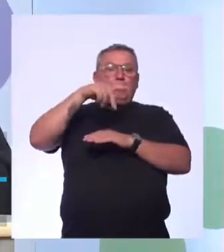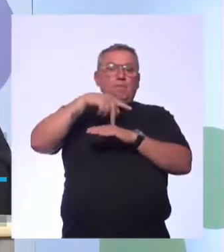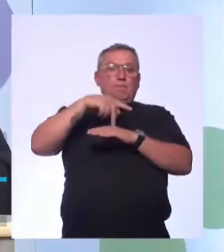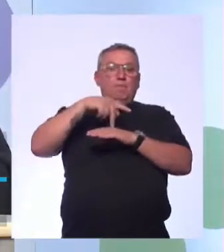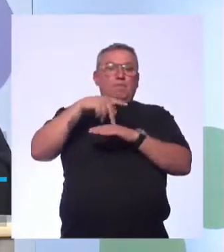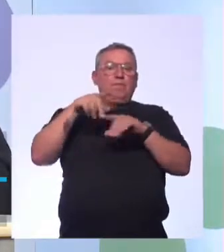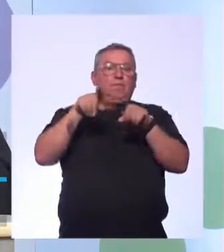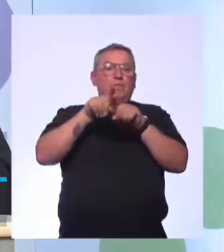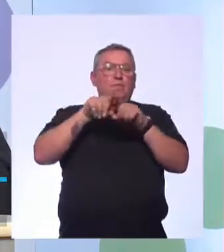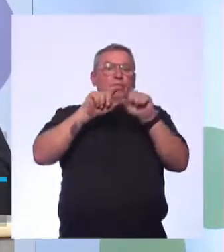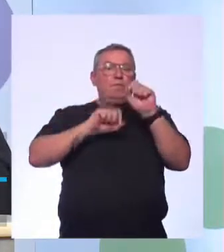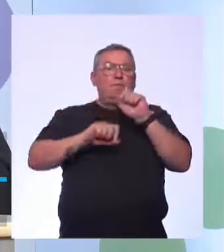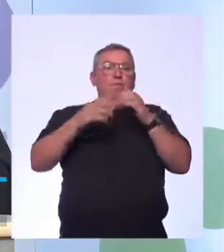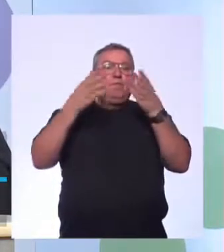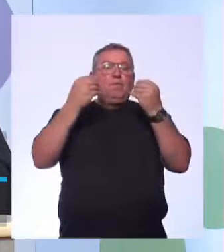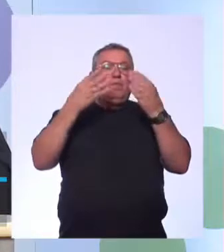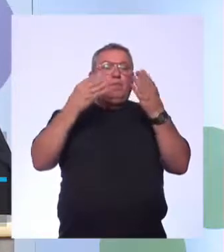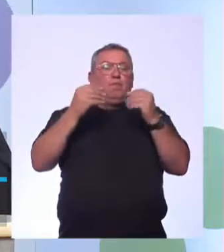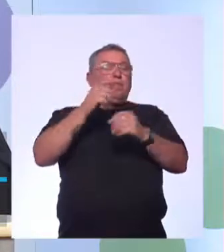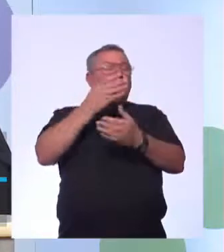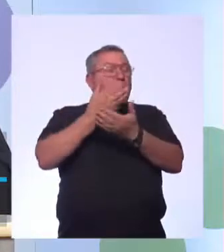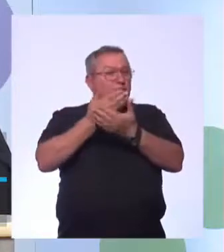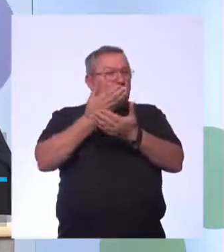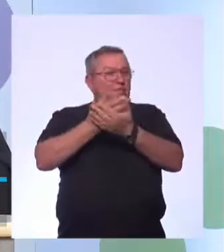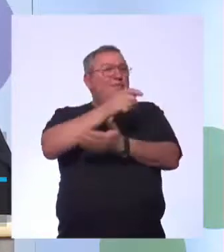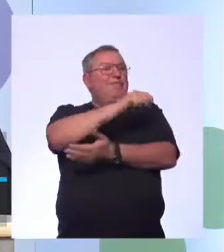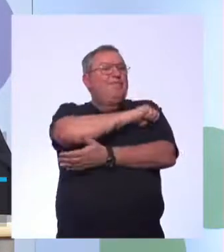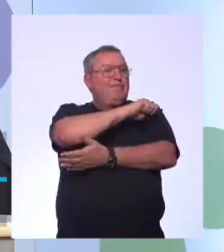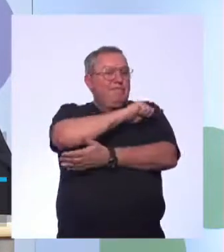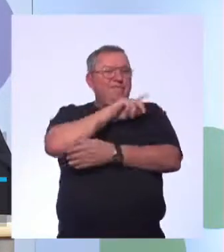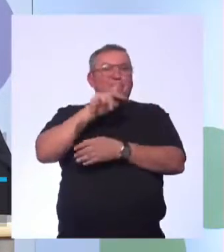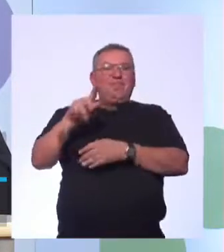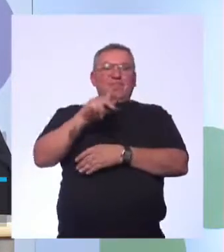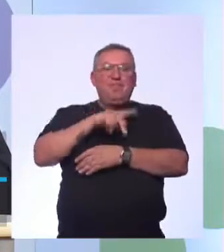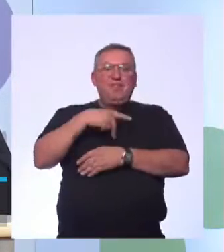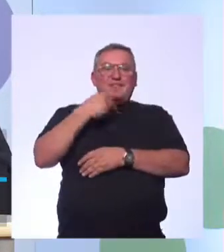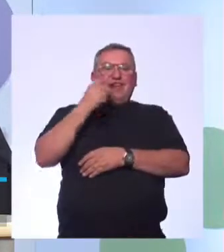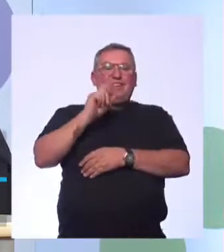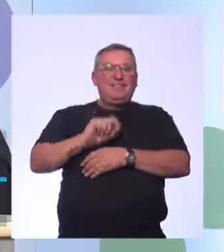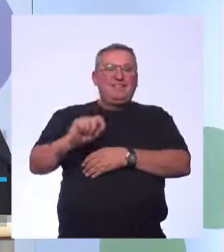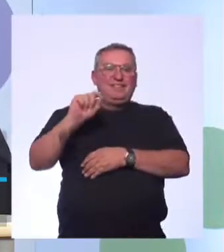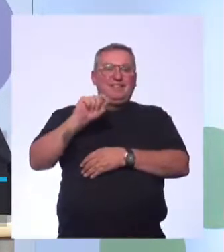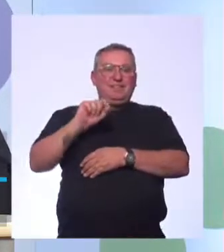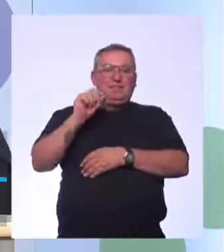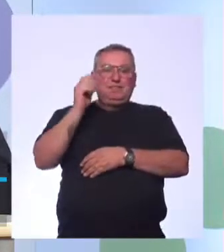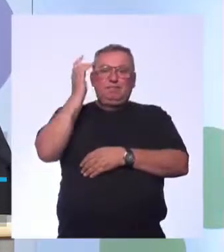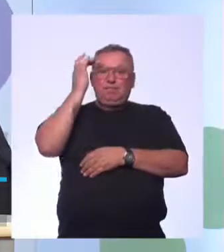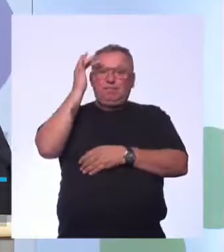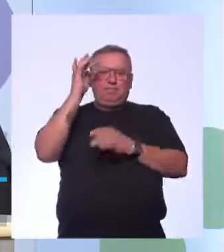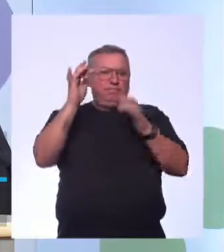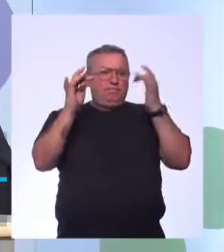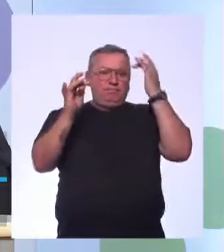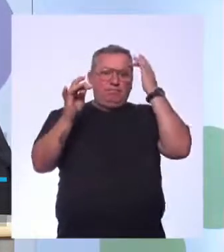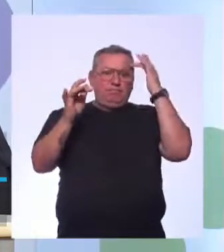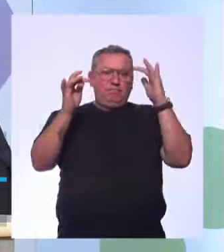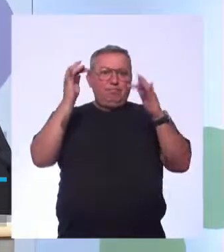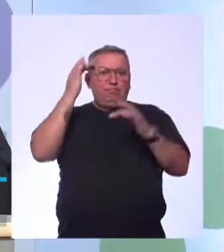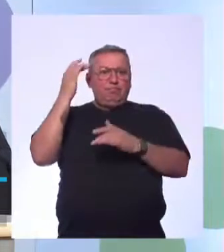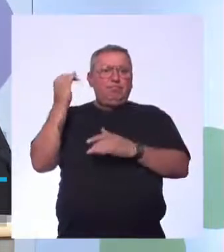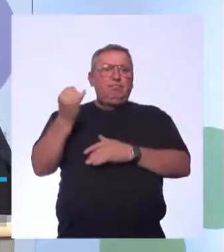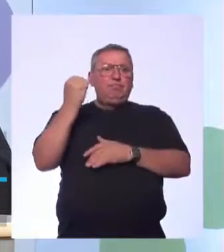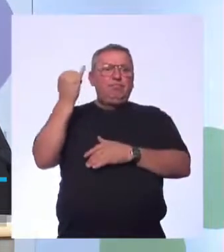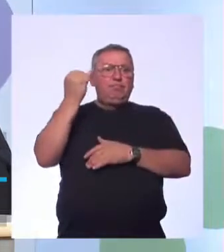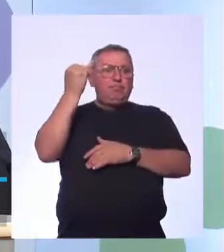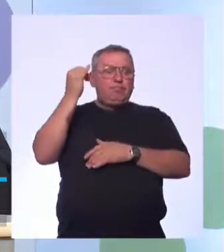país. E muitos estudantes, professora Janaína, estão dizendo que não sabem qual é a importância